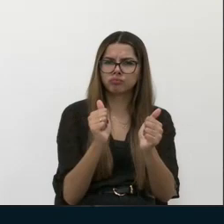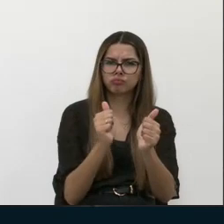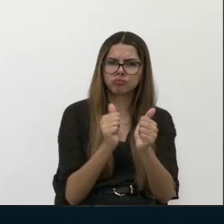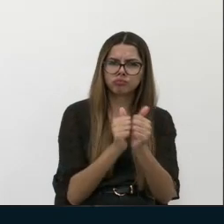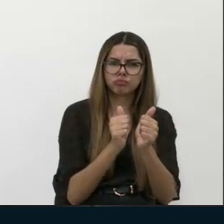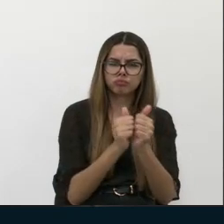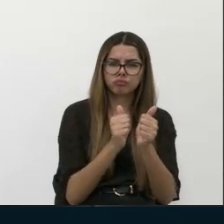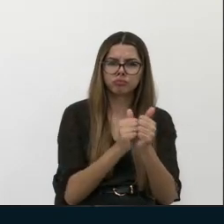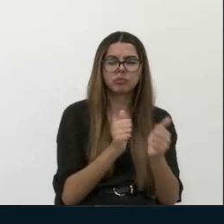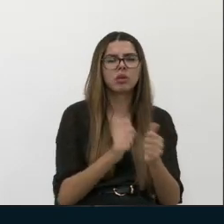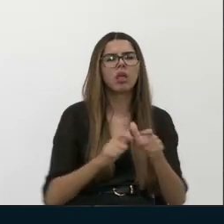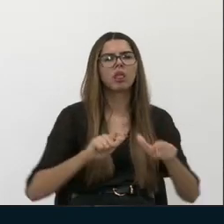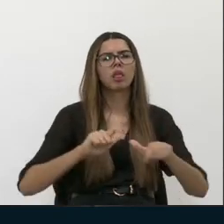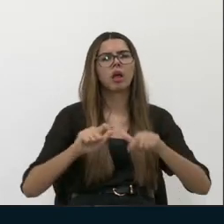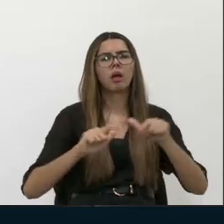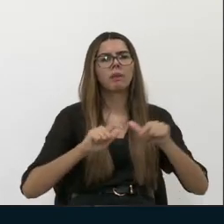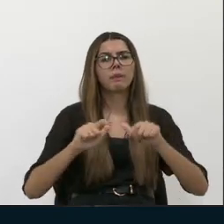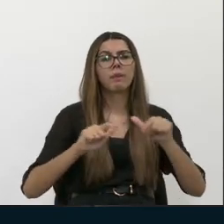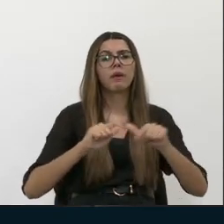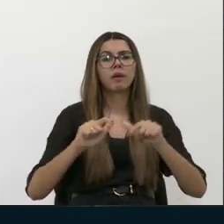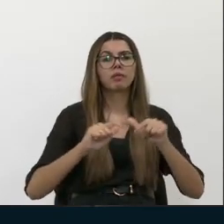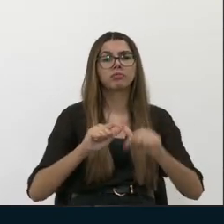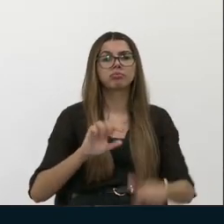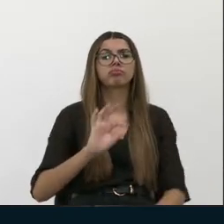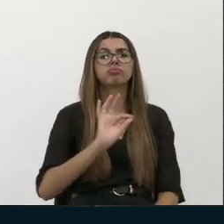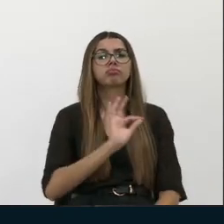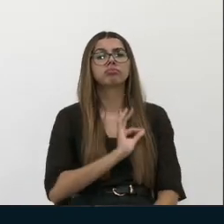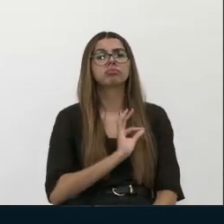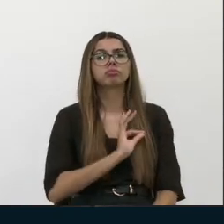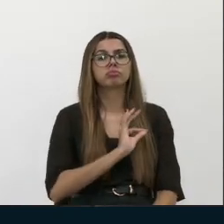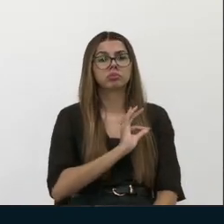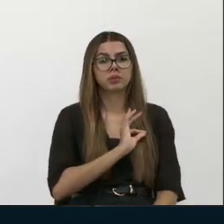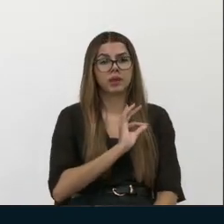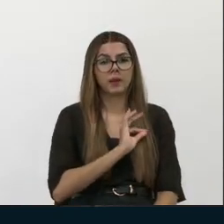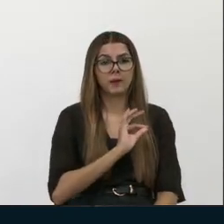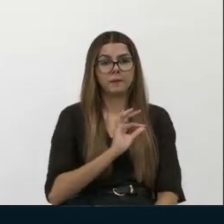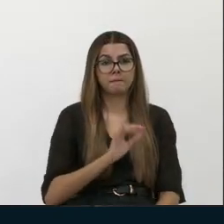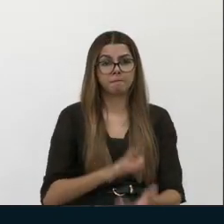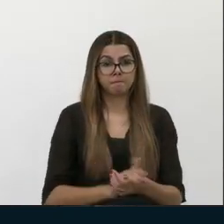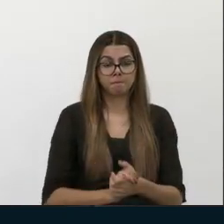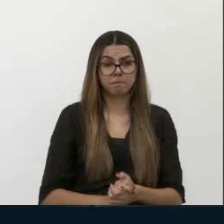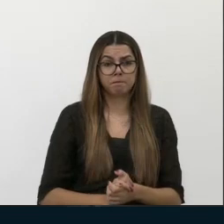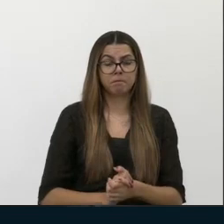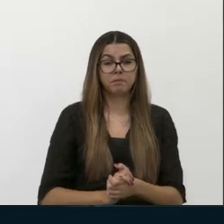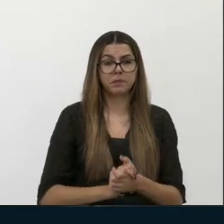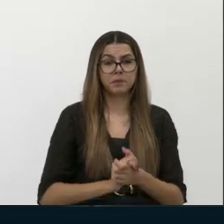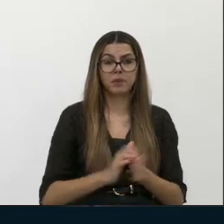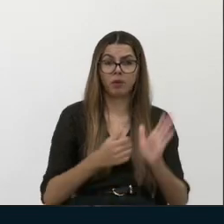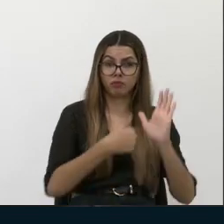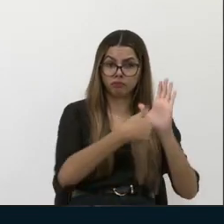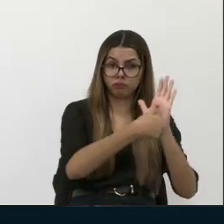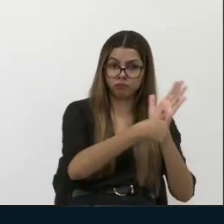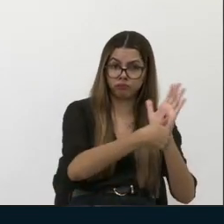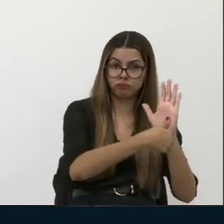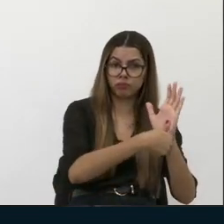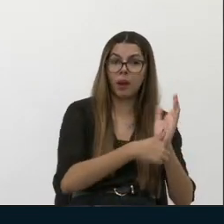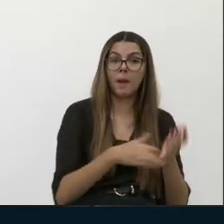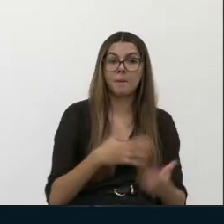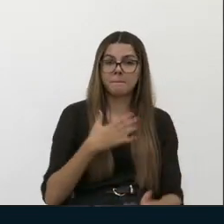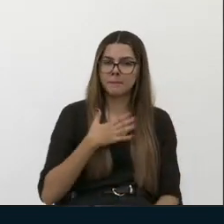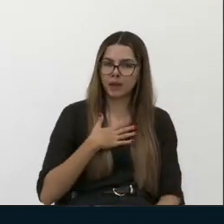época na seccional aqui, tirava RG. Até o meu RG, o RG da minha mãe, foi